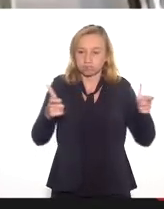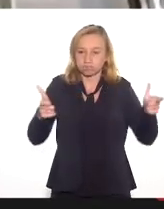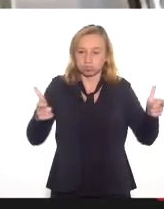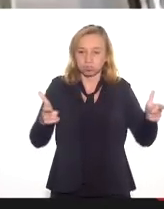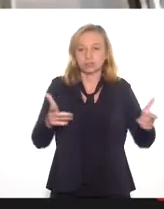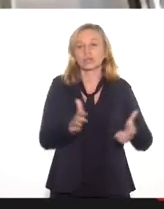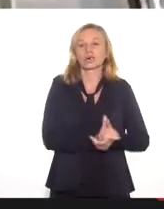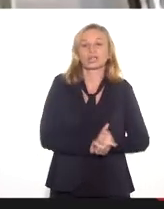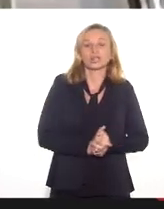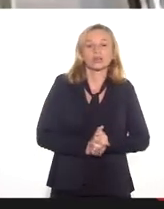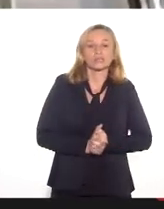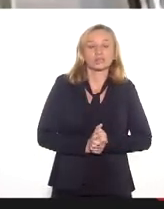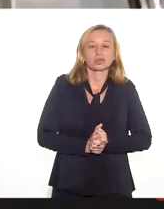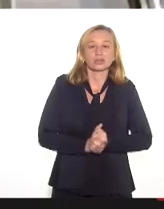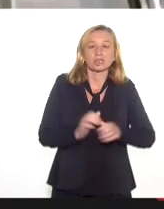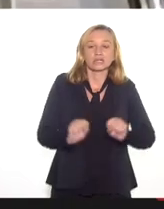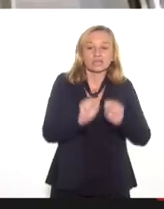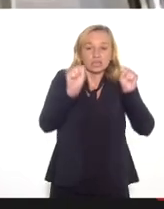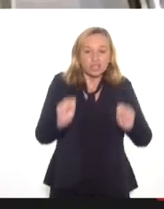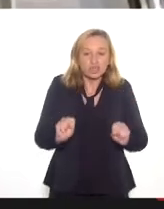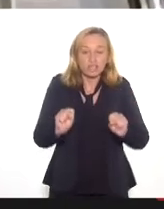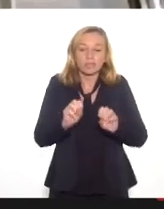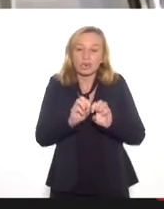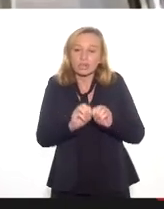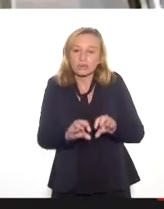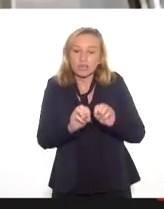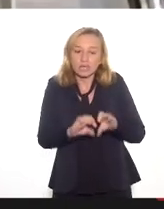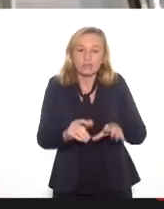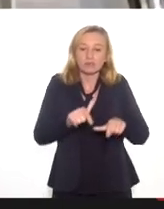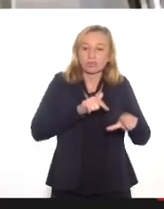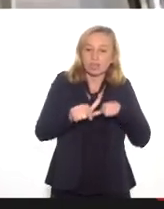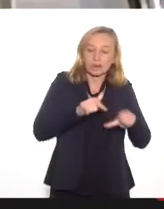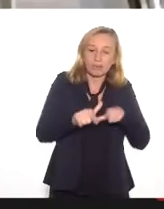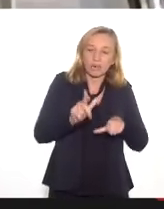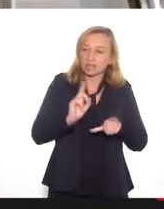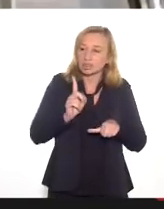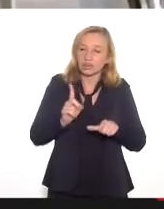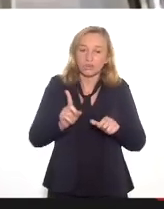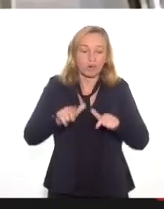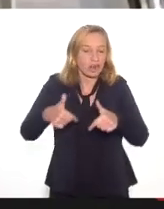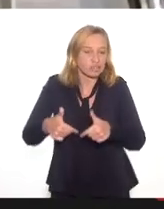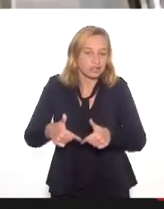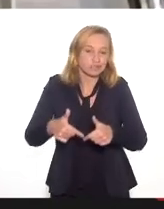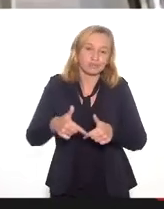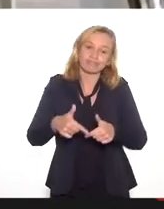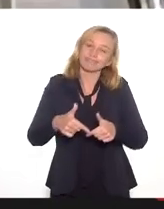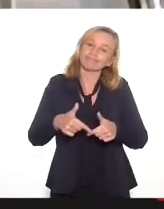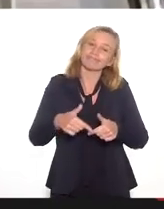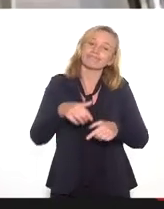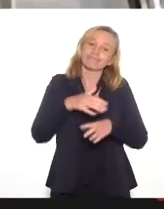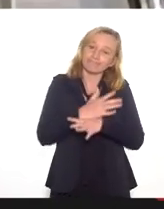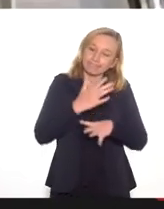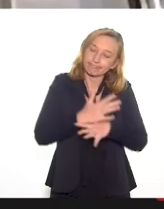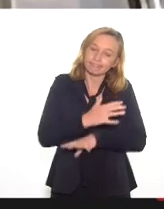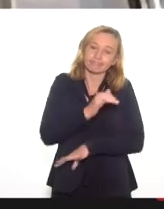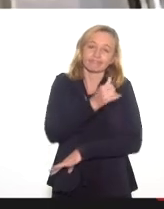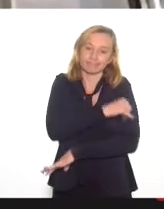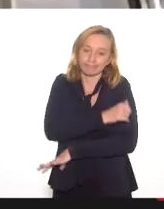sistema educativo para o e ele não funciona para a cidade do Rio de Janeiro